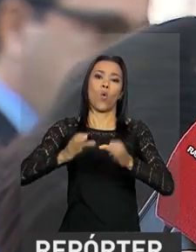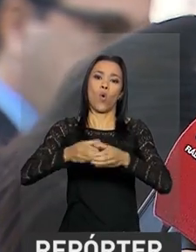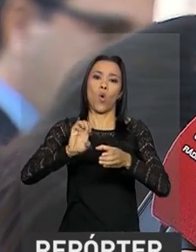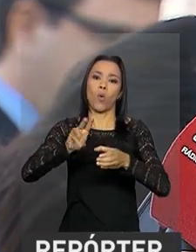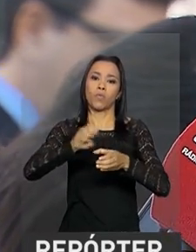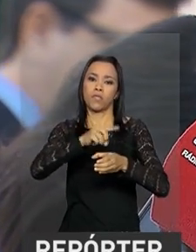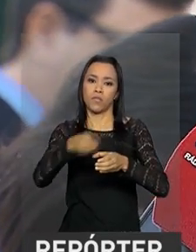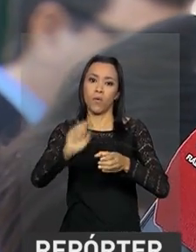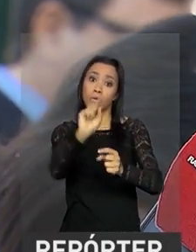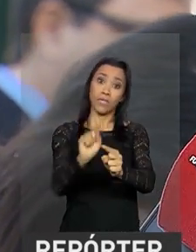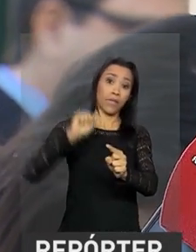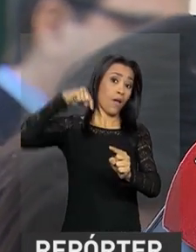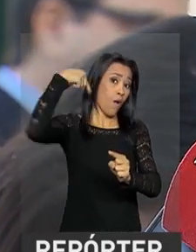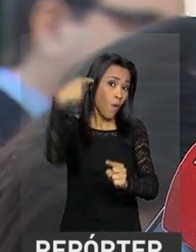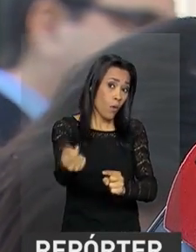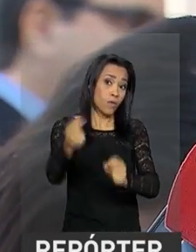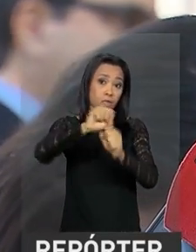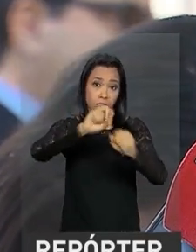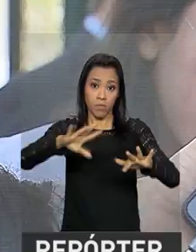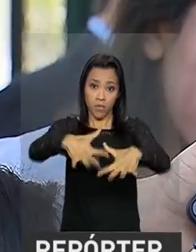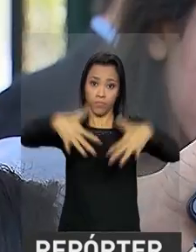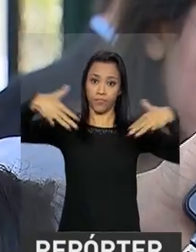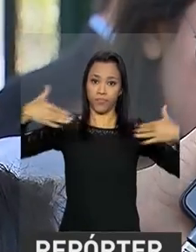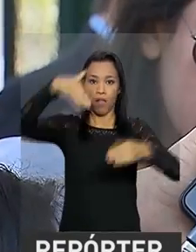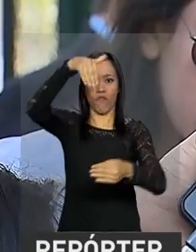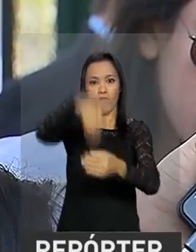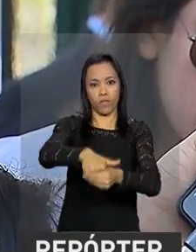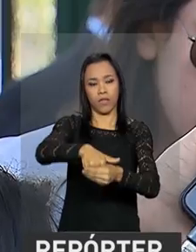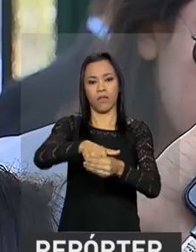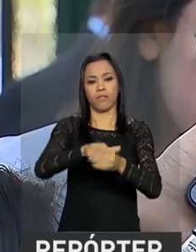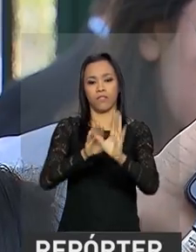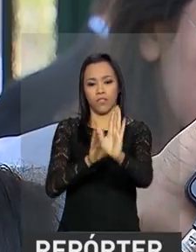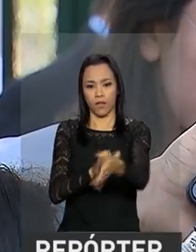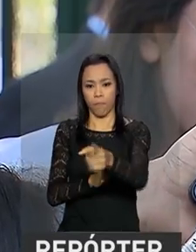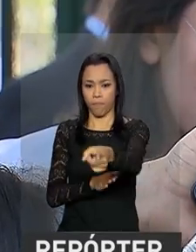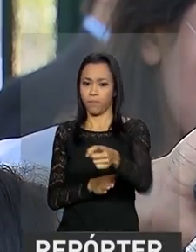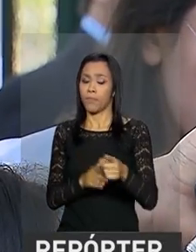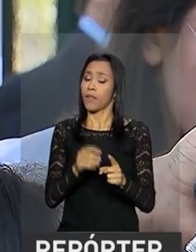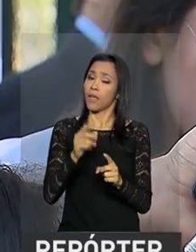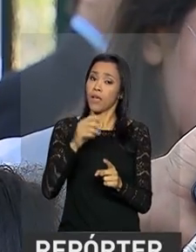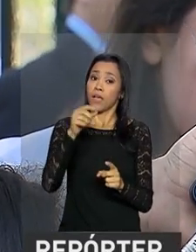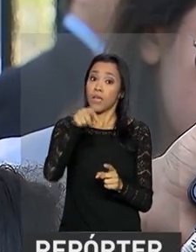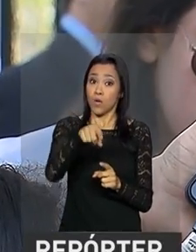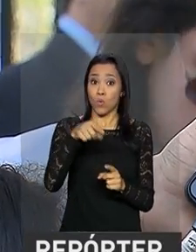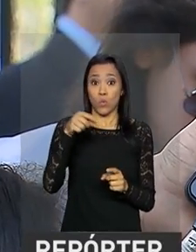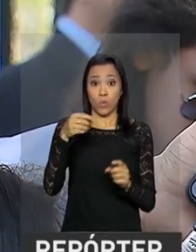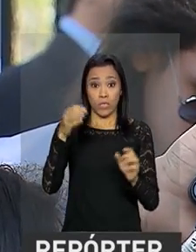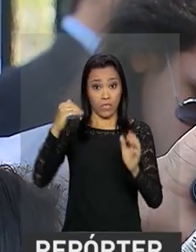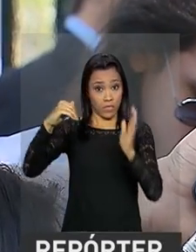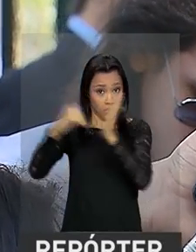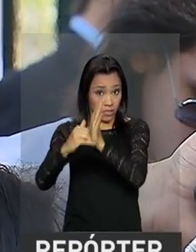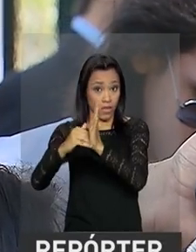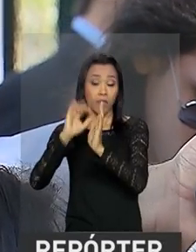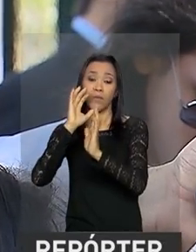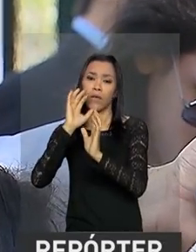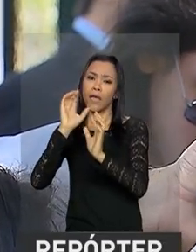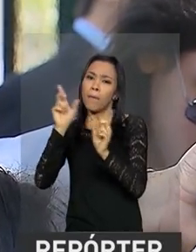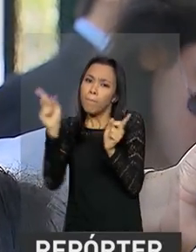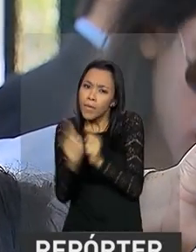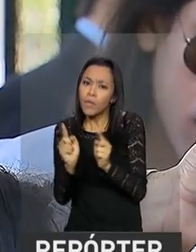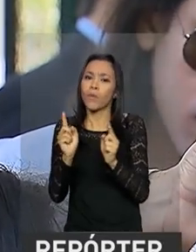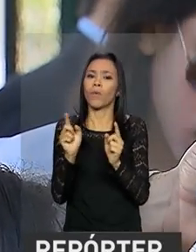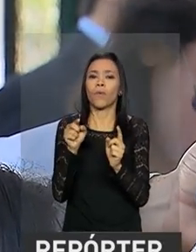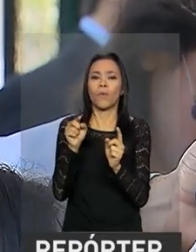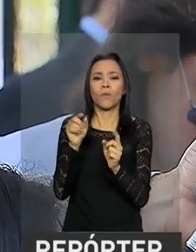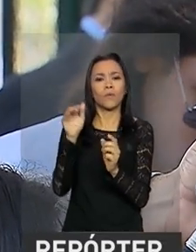outra semana já votar no primeiro turno Nós Quer mandar na última de outubro e o Senado rito é menor e o Senado